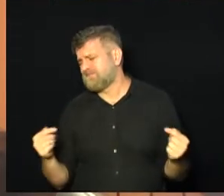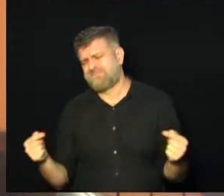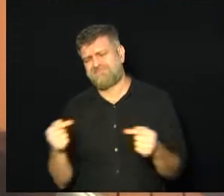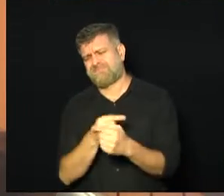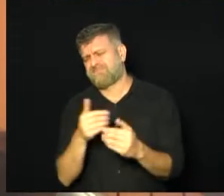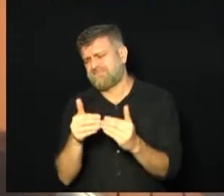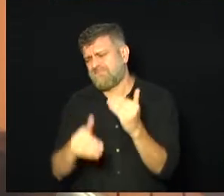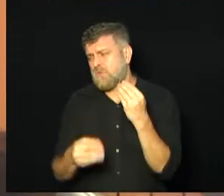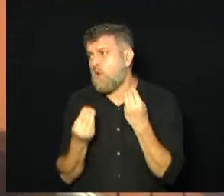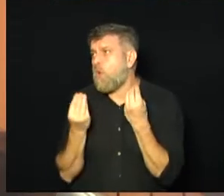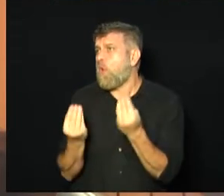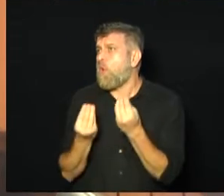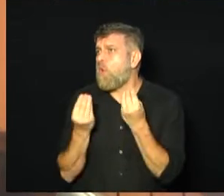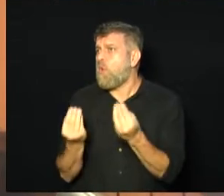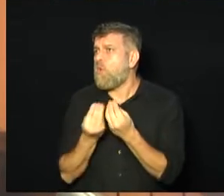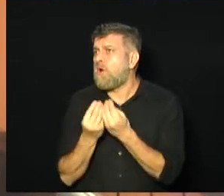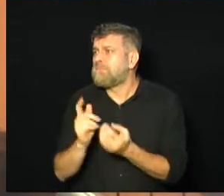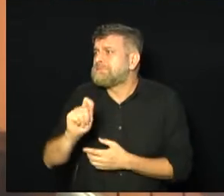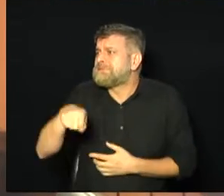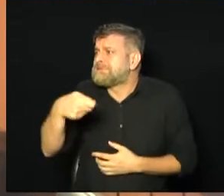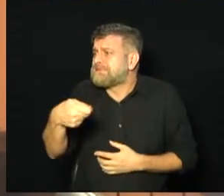como que eu posso dizer,